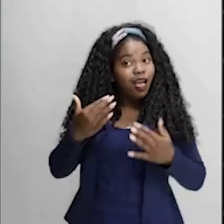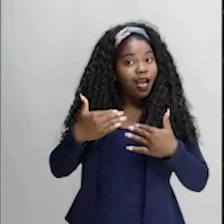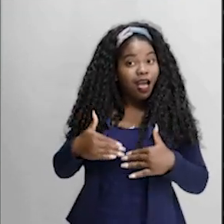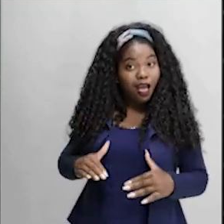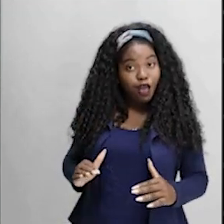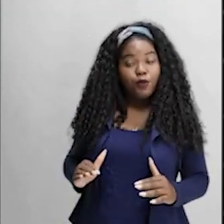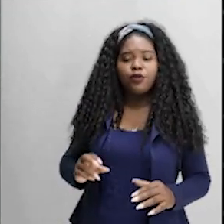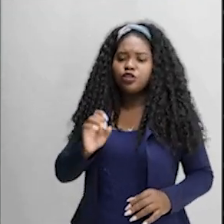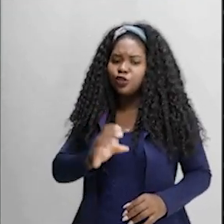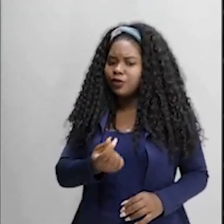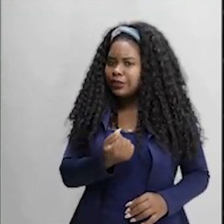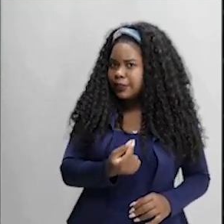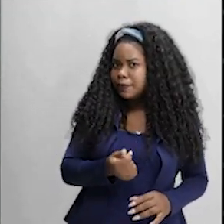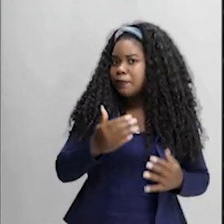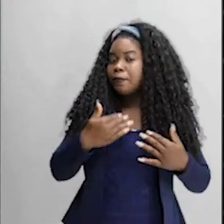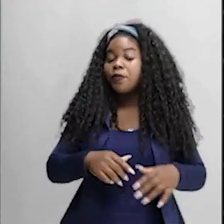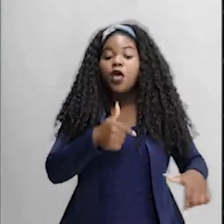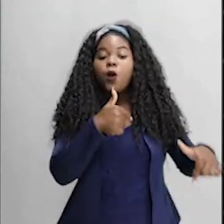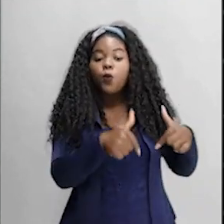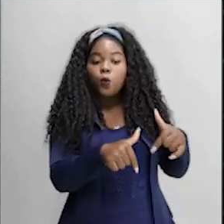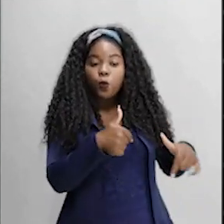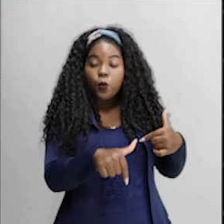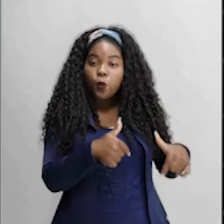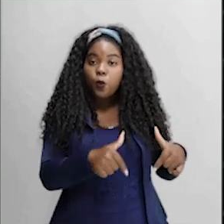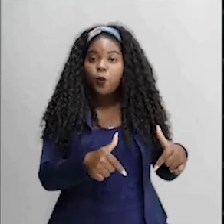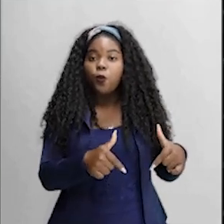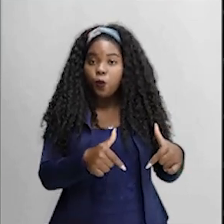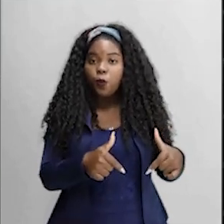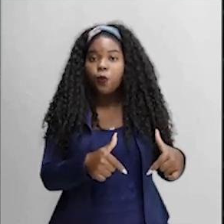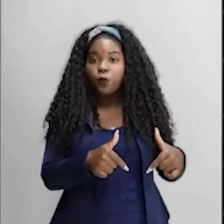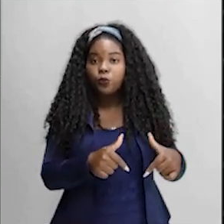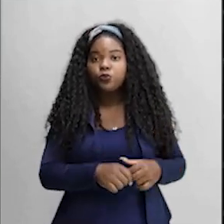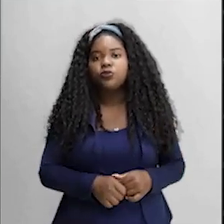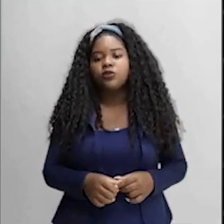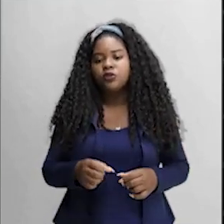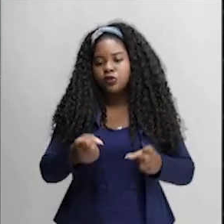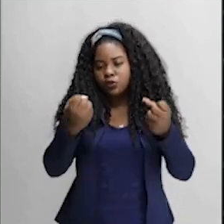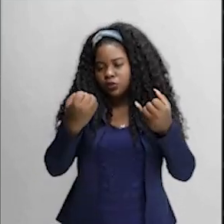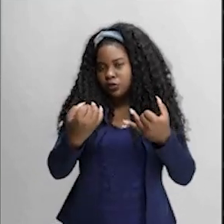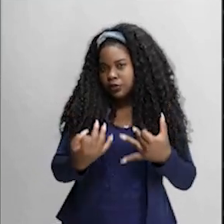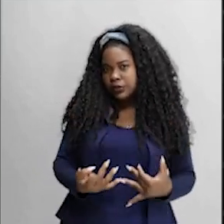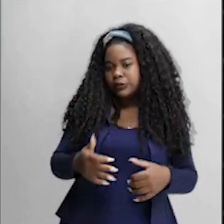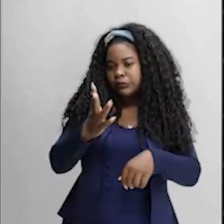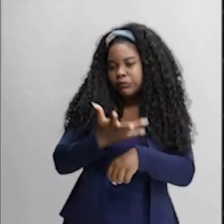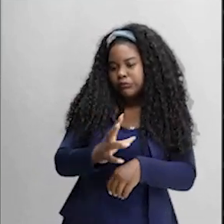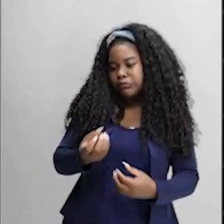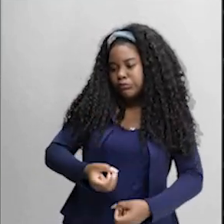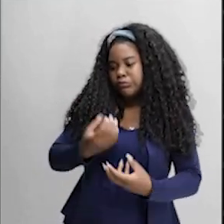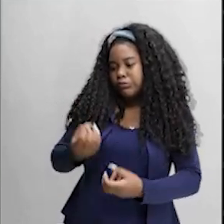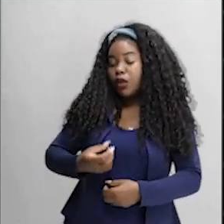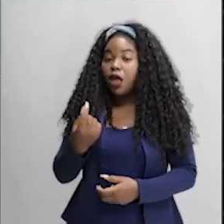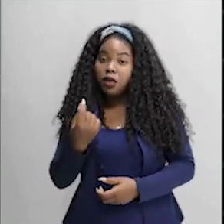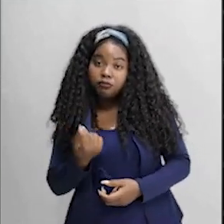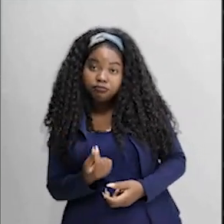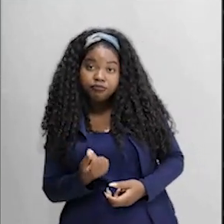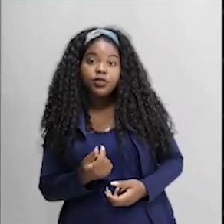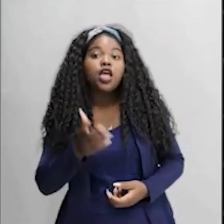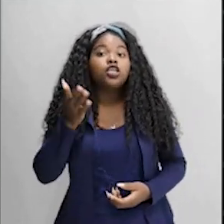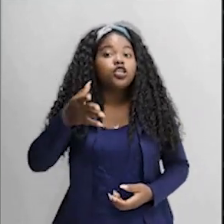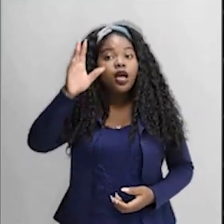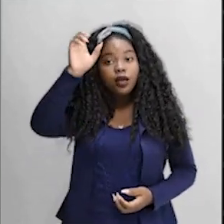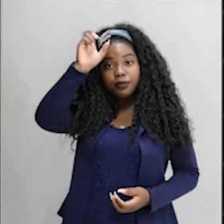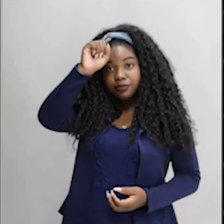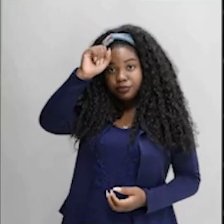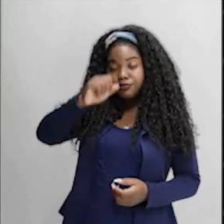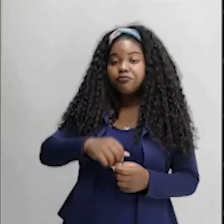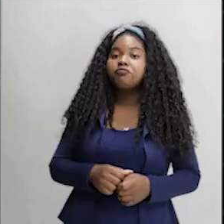Calma, não é somente aí. O trabalho, tá? Ele não fala somente de uma atividade produtiva. Nós já aprendemos